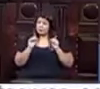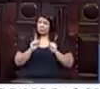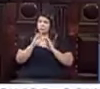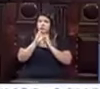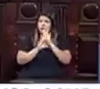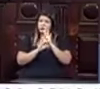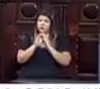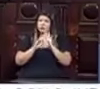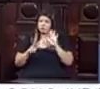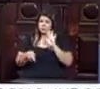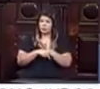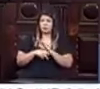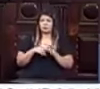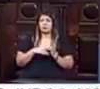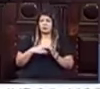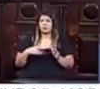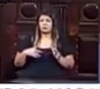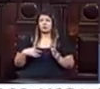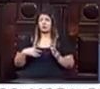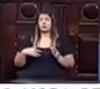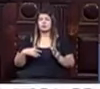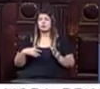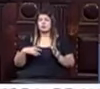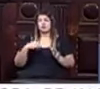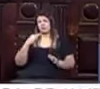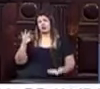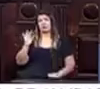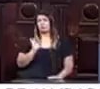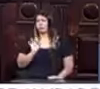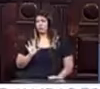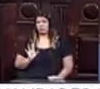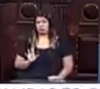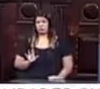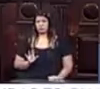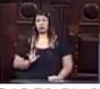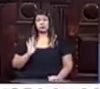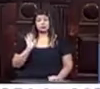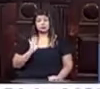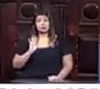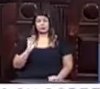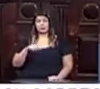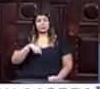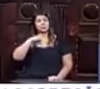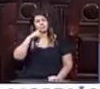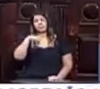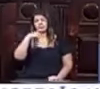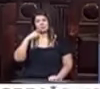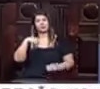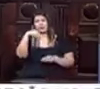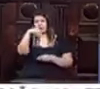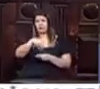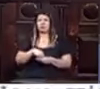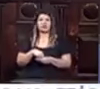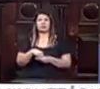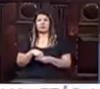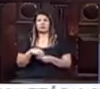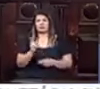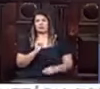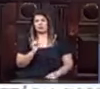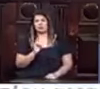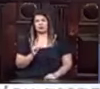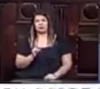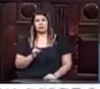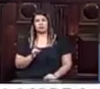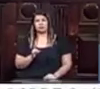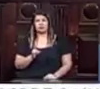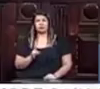saúde é lei federal, é constitucional. Então não há possibilidade, votando ou não,